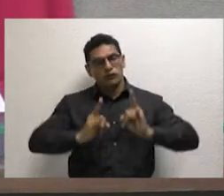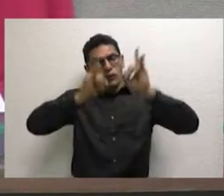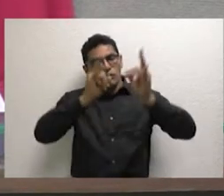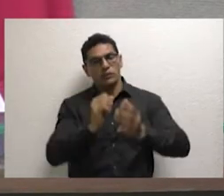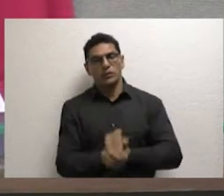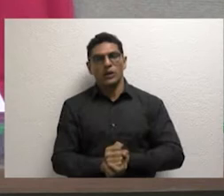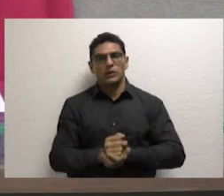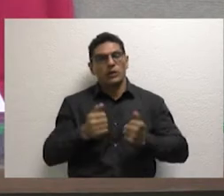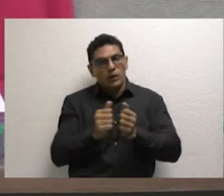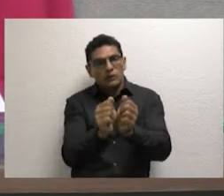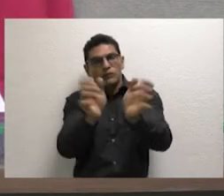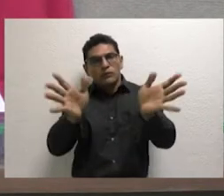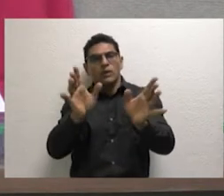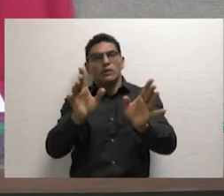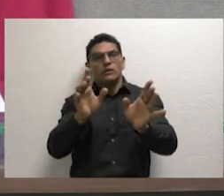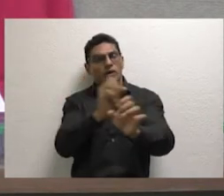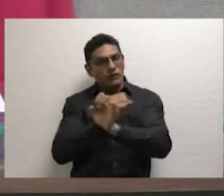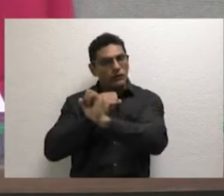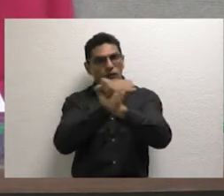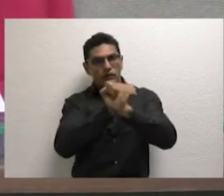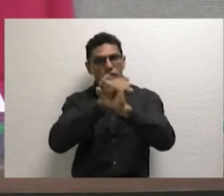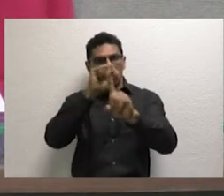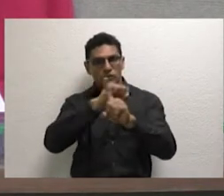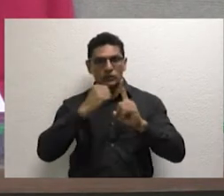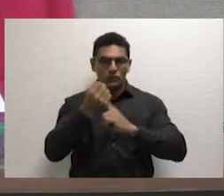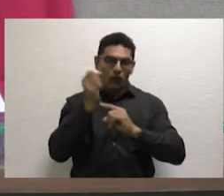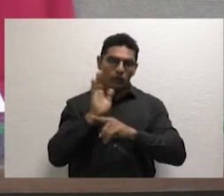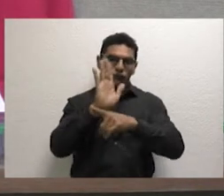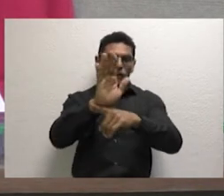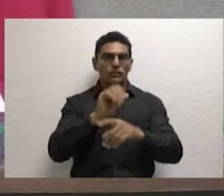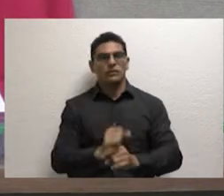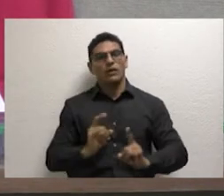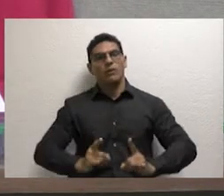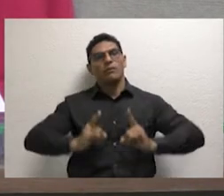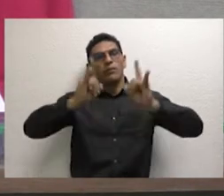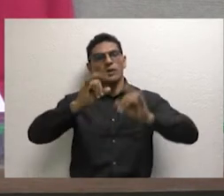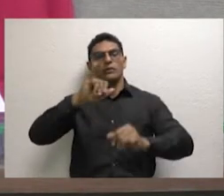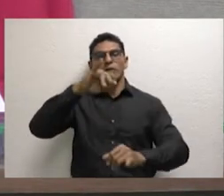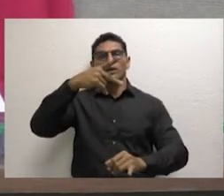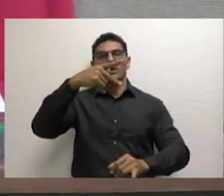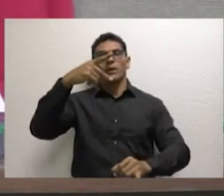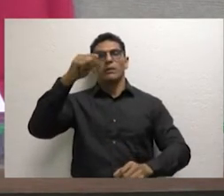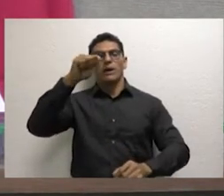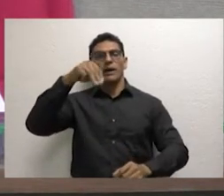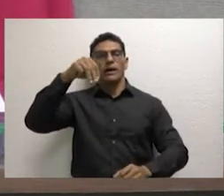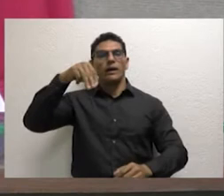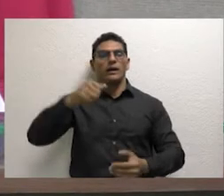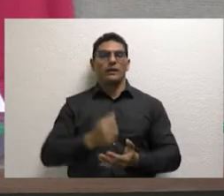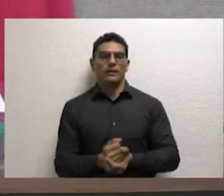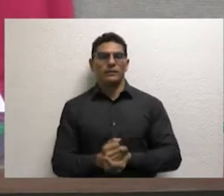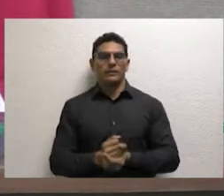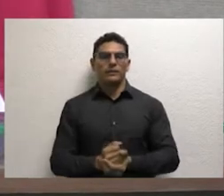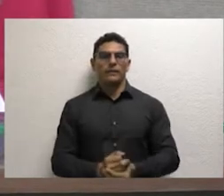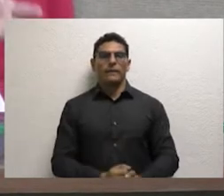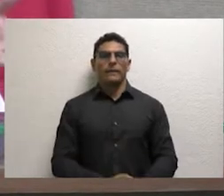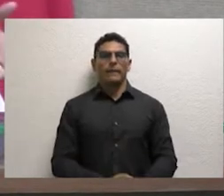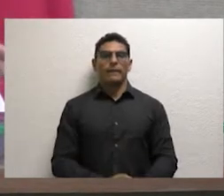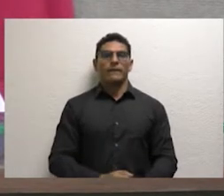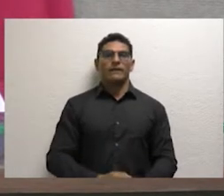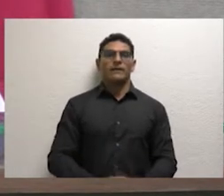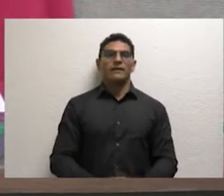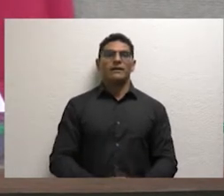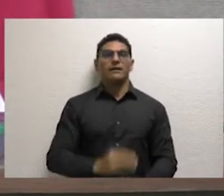defensoria lá o seu prédio, o prédio que é o prédio do Ipaã, lá que vai abrigar. Não, a SEMA, o